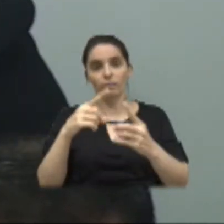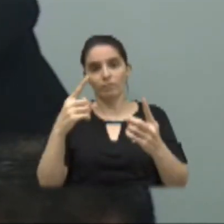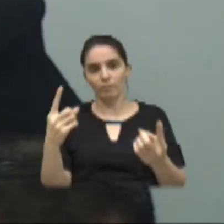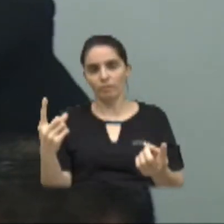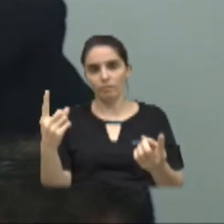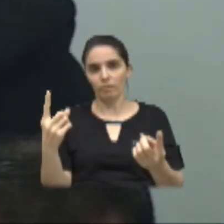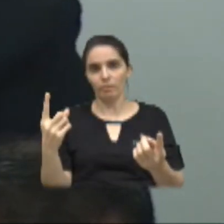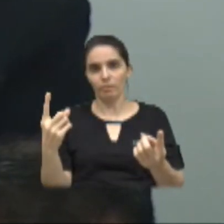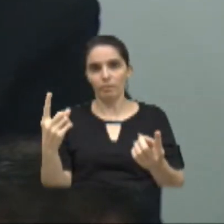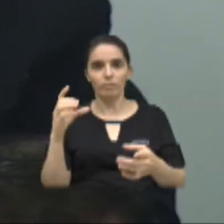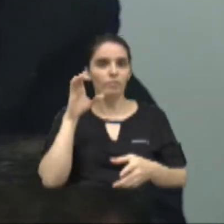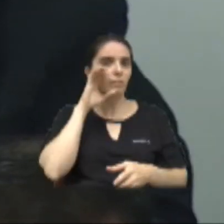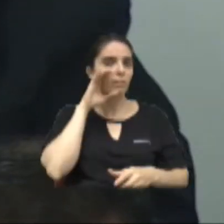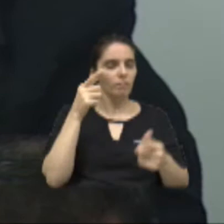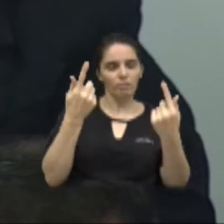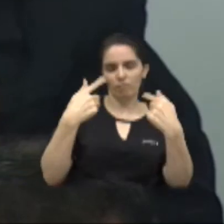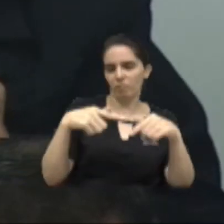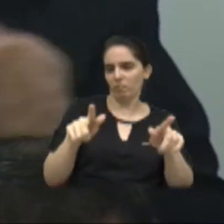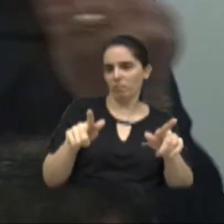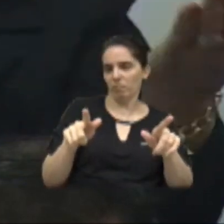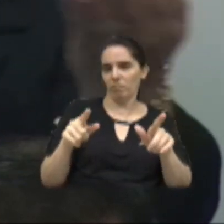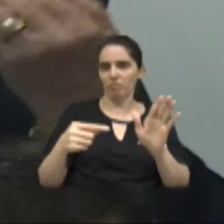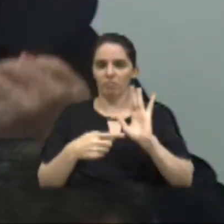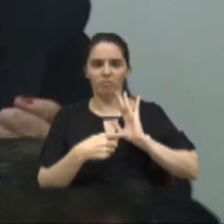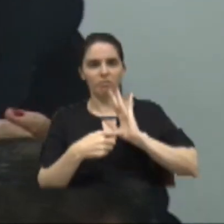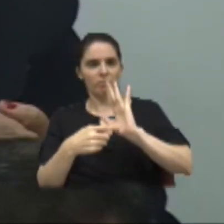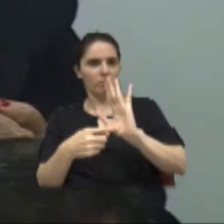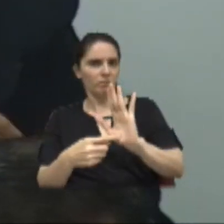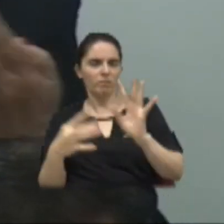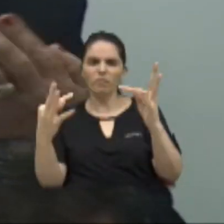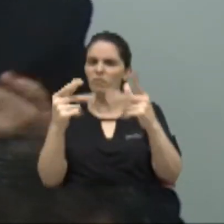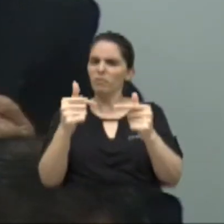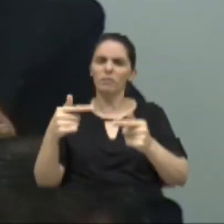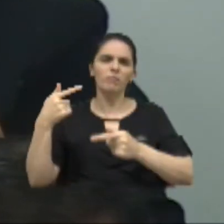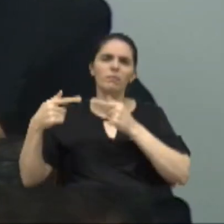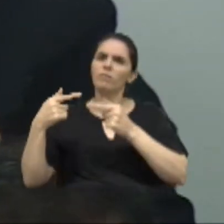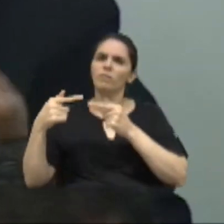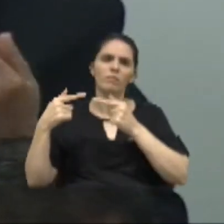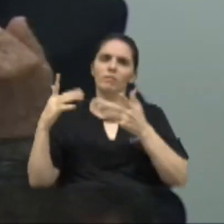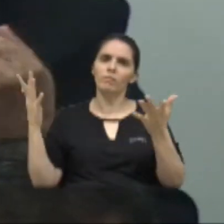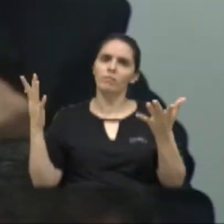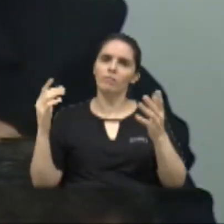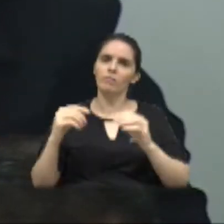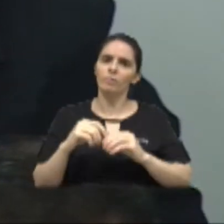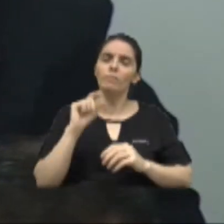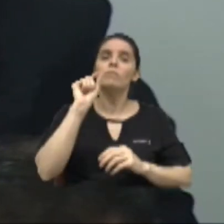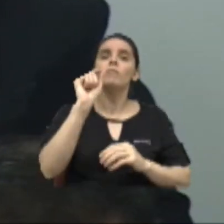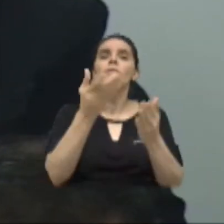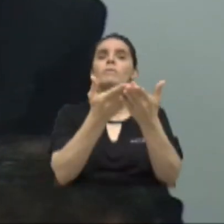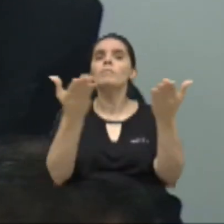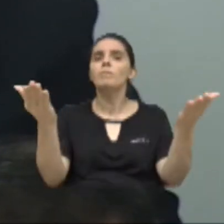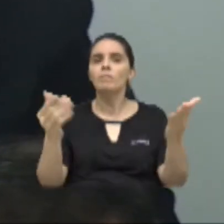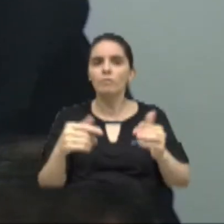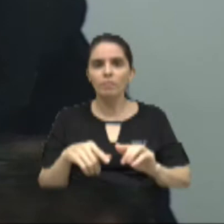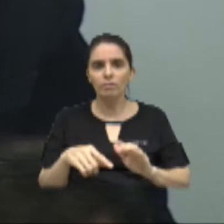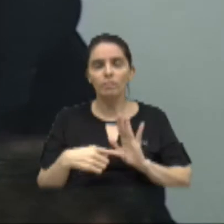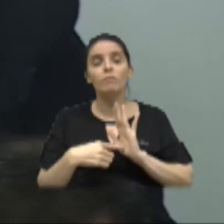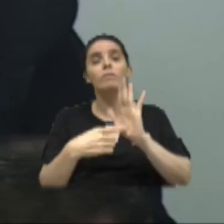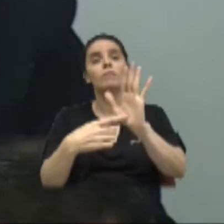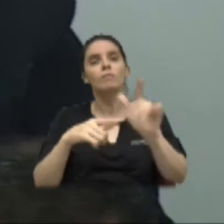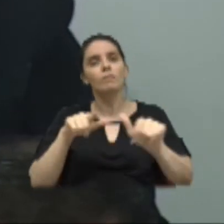sou oposição, que eu quero me aparecer, todo mundo aqui é político. Todo mundo aqui é político. Quem que não quer aparecer o trabalho que